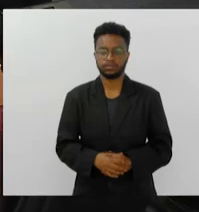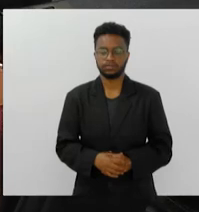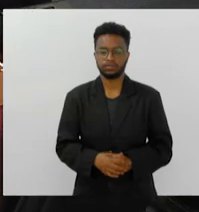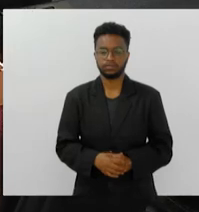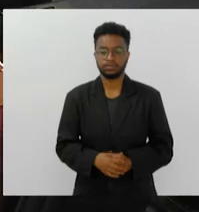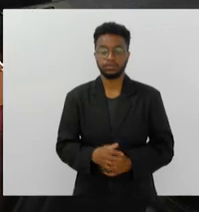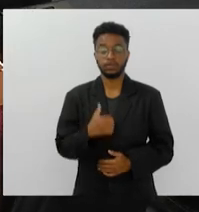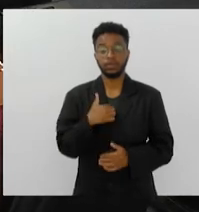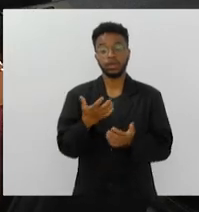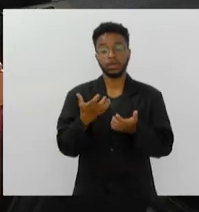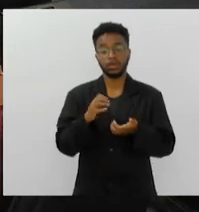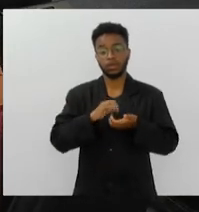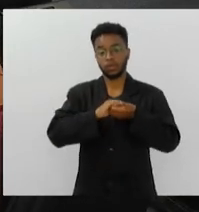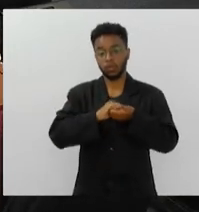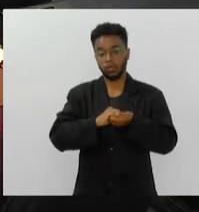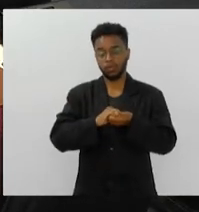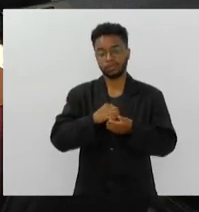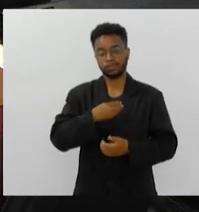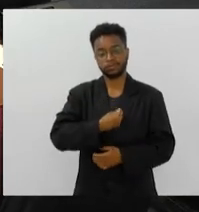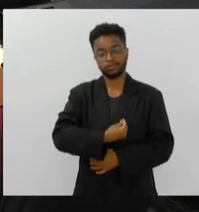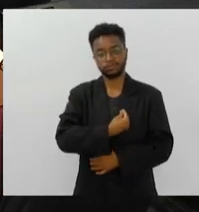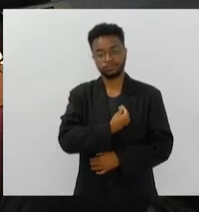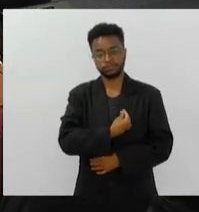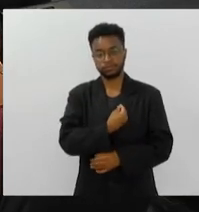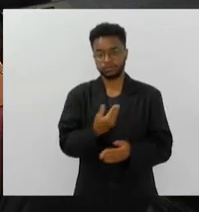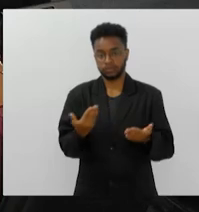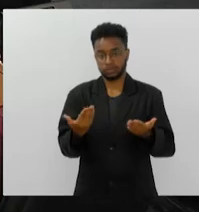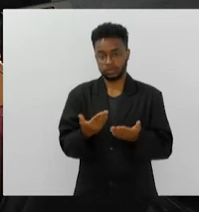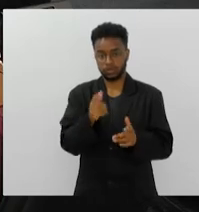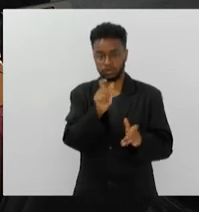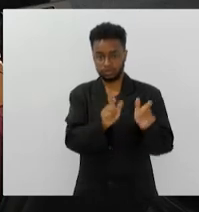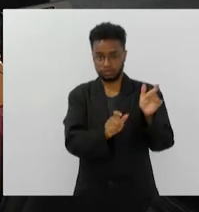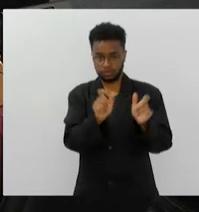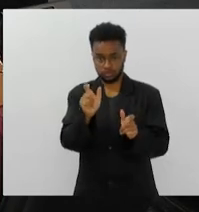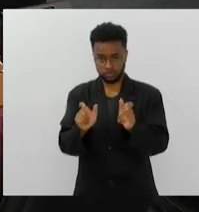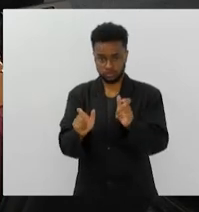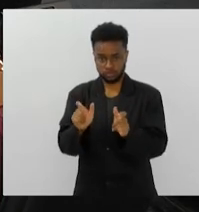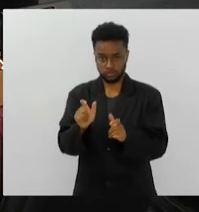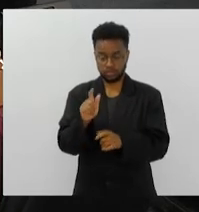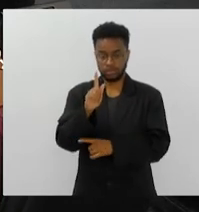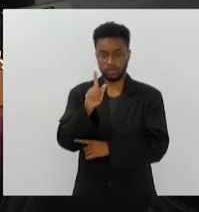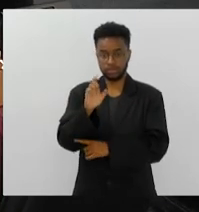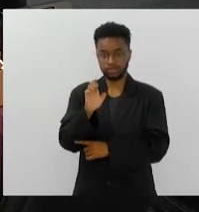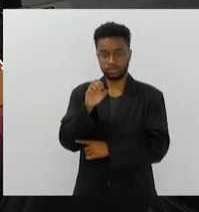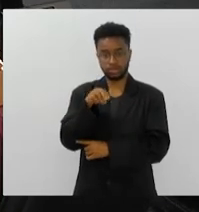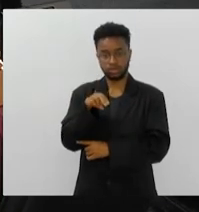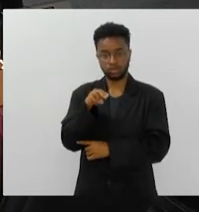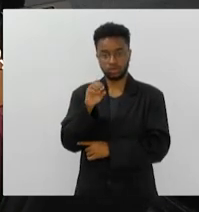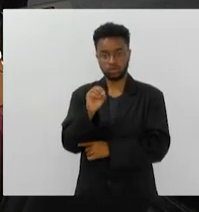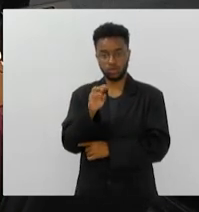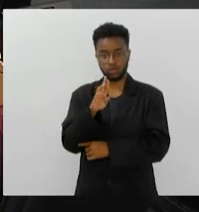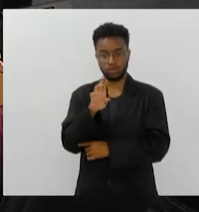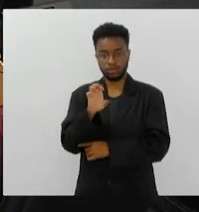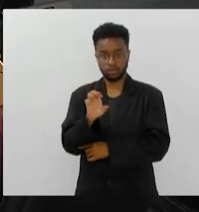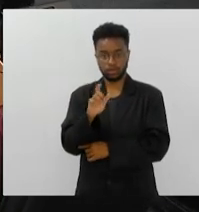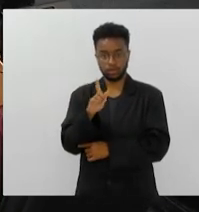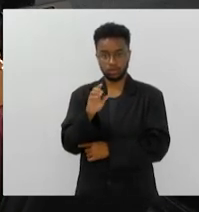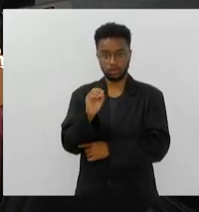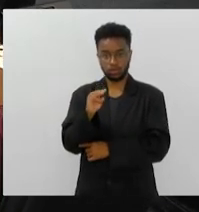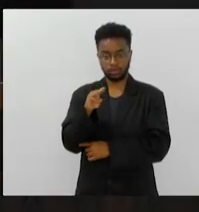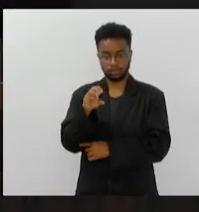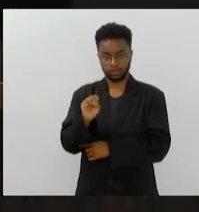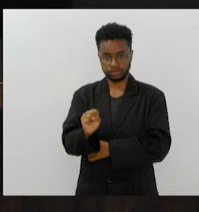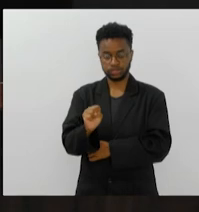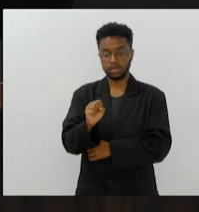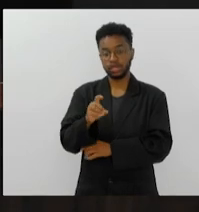Quero saudar a presença das seguintes autoridades. Genobre Gomes, diretor do Sindicato dos